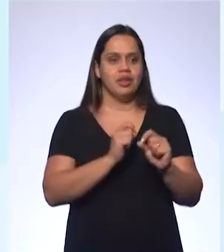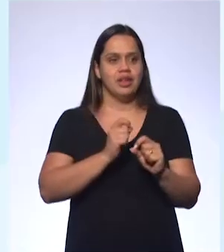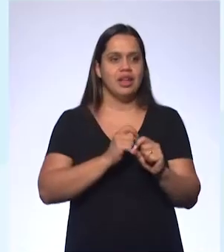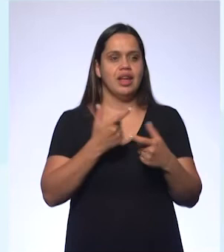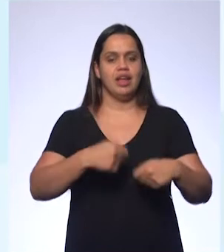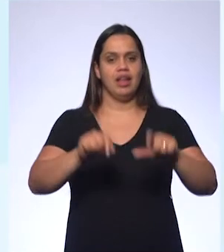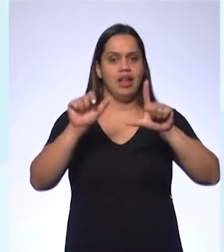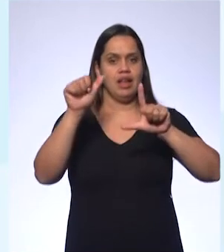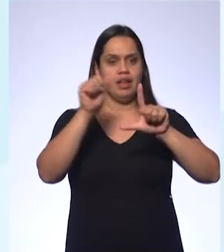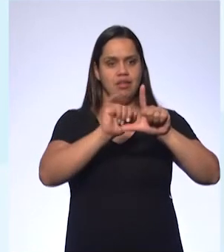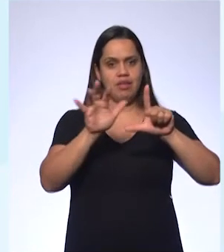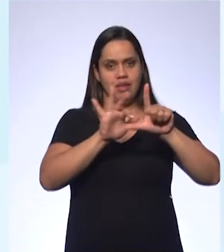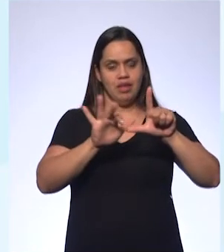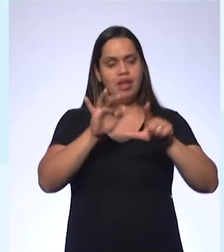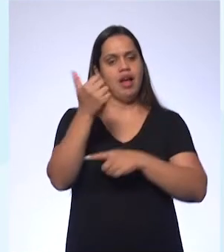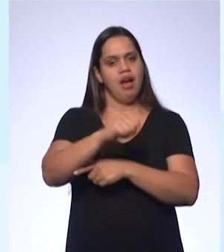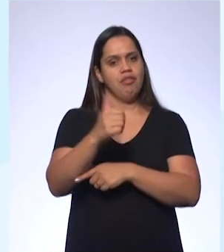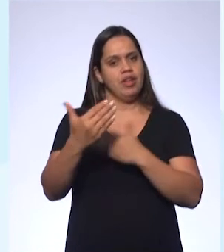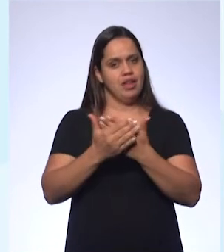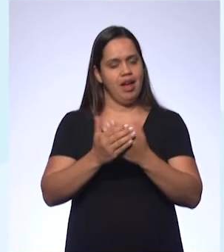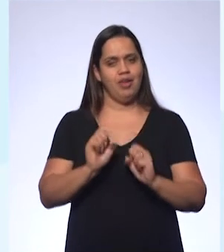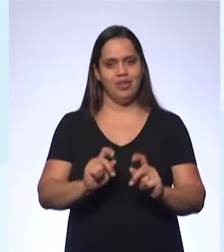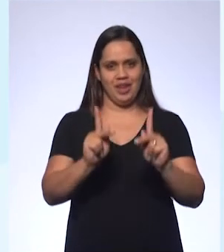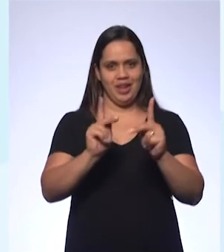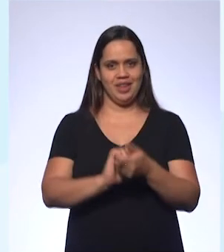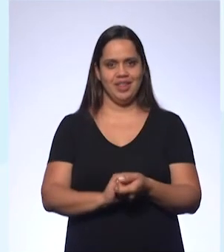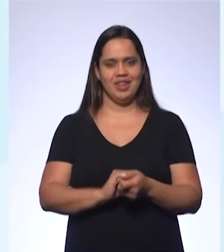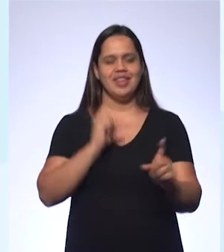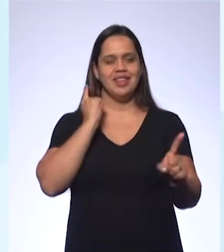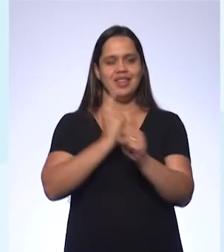QR Code aí na tela para vocês. E nos